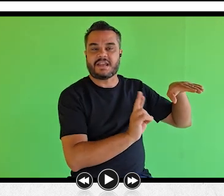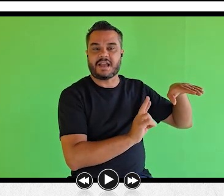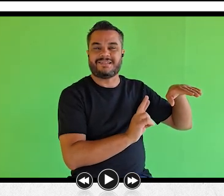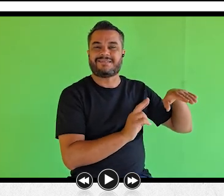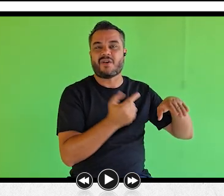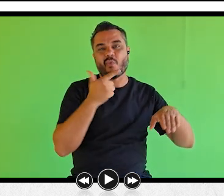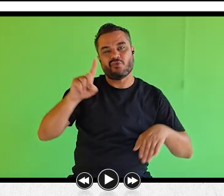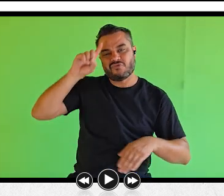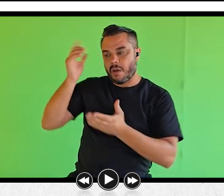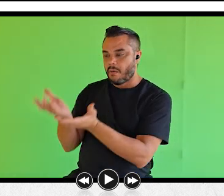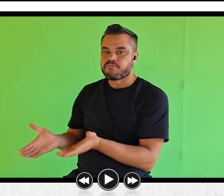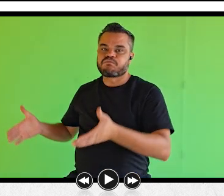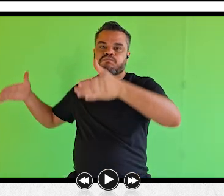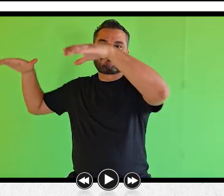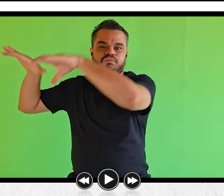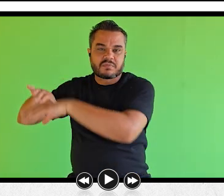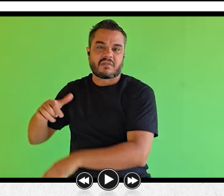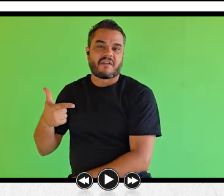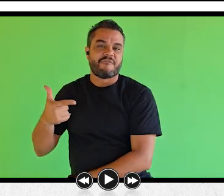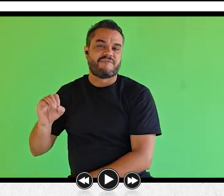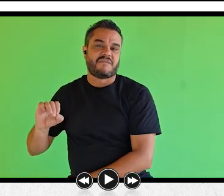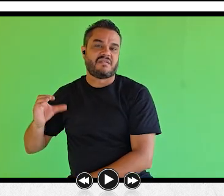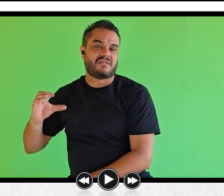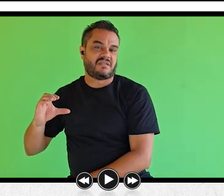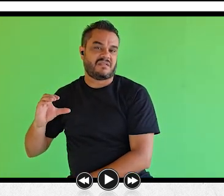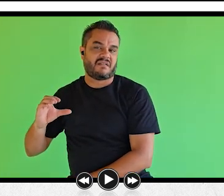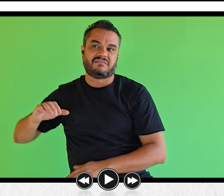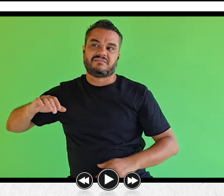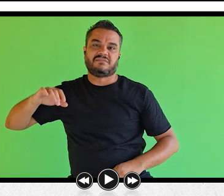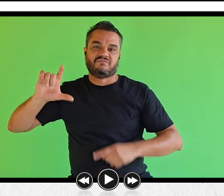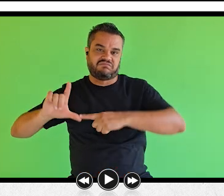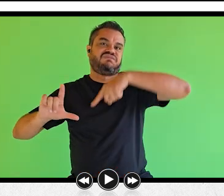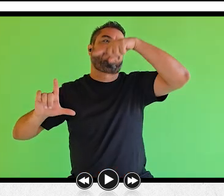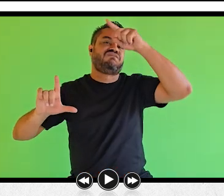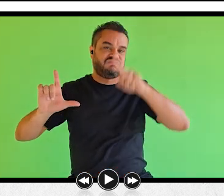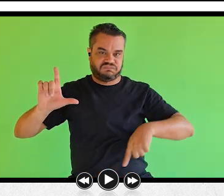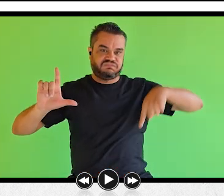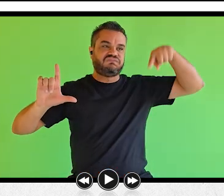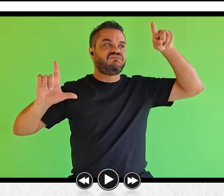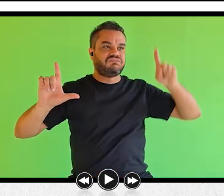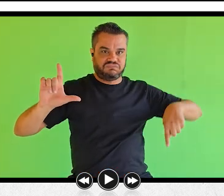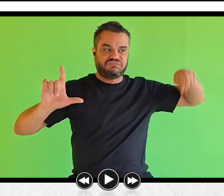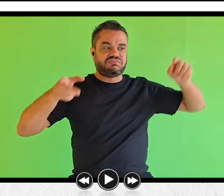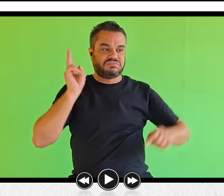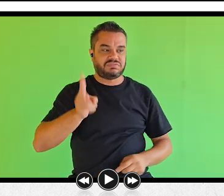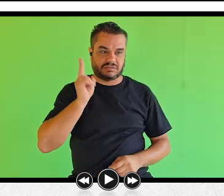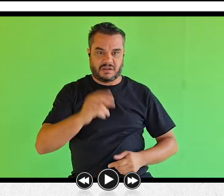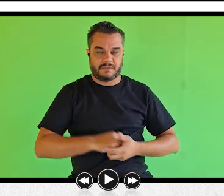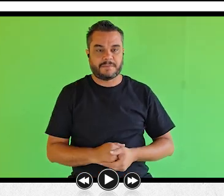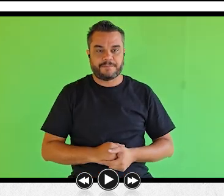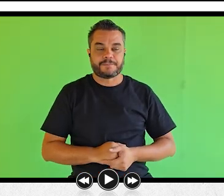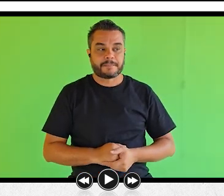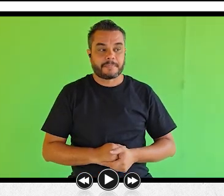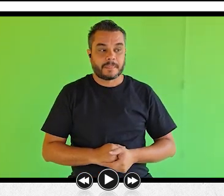uma oscilação muito grande a qual eles estão sujeitos. Assinar um contrato administrativo com o